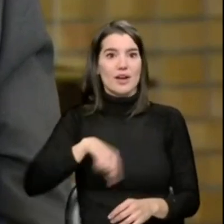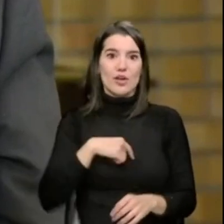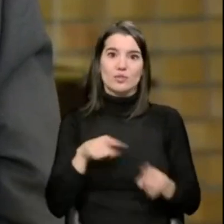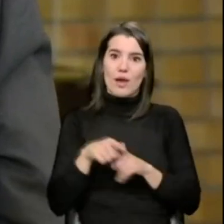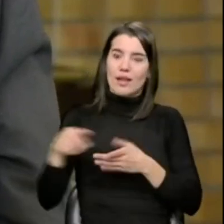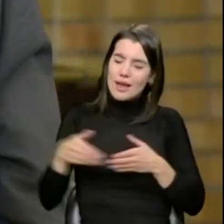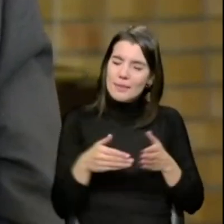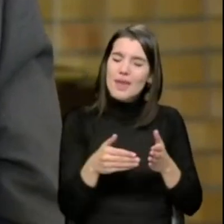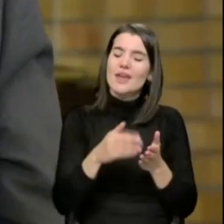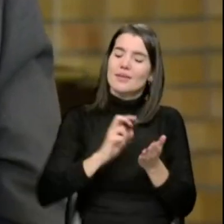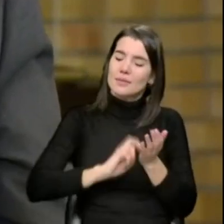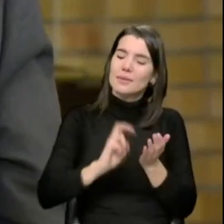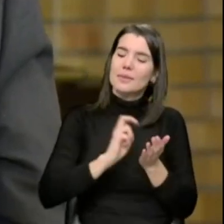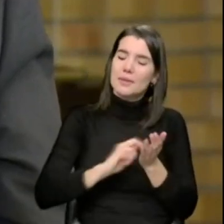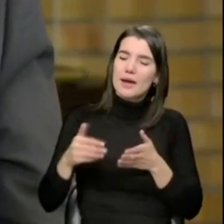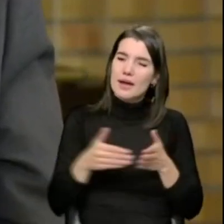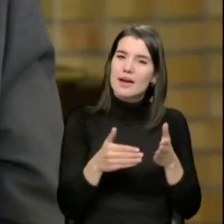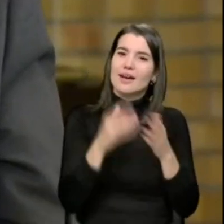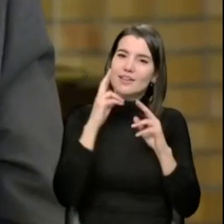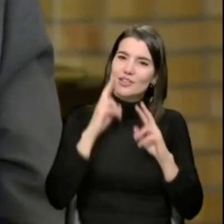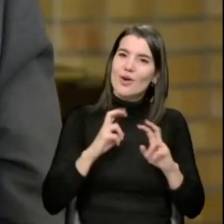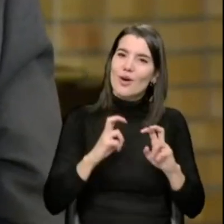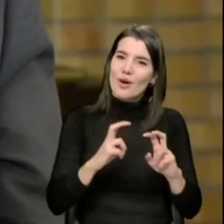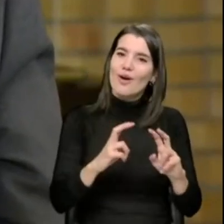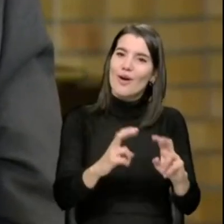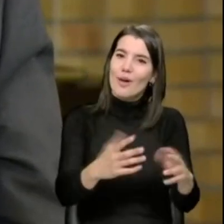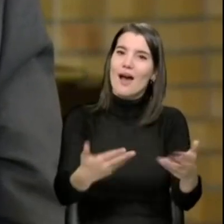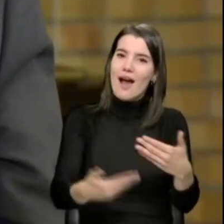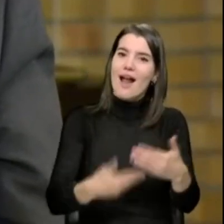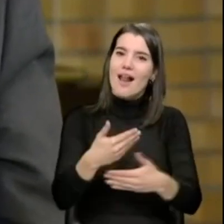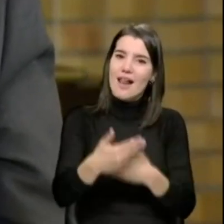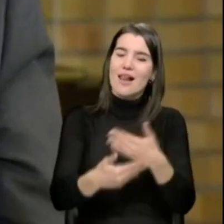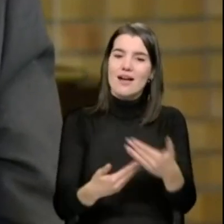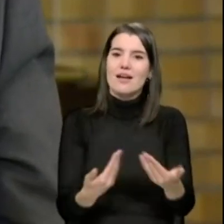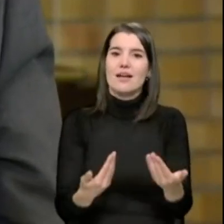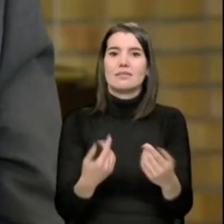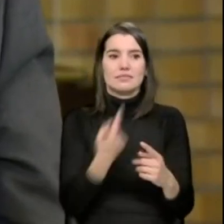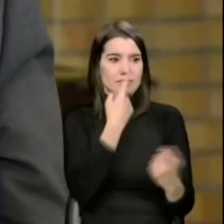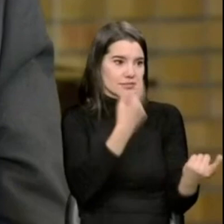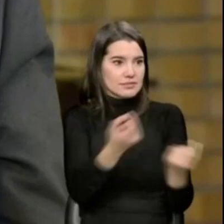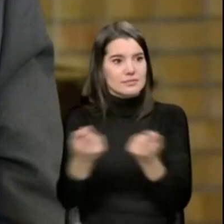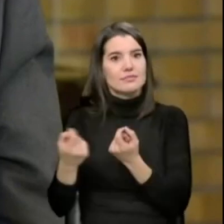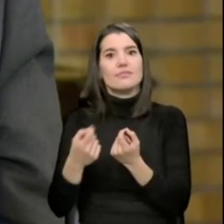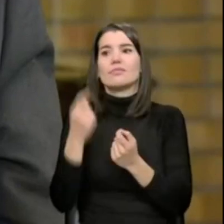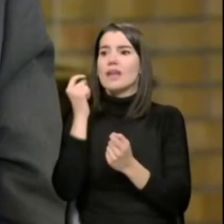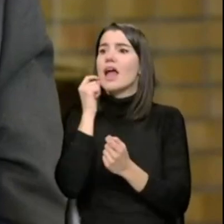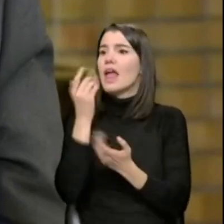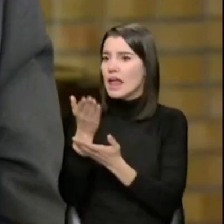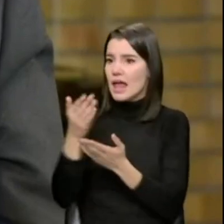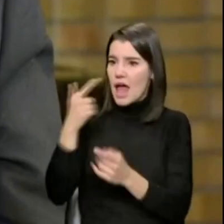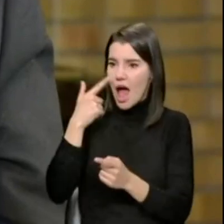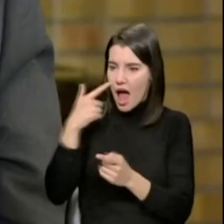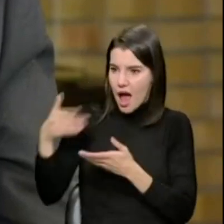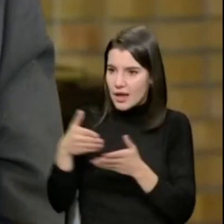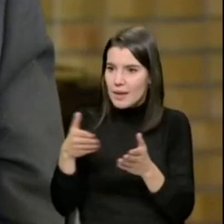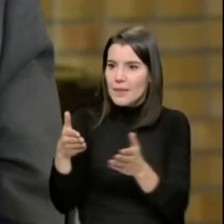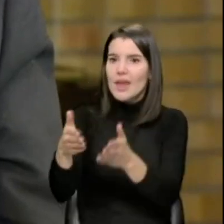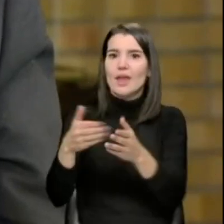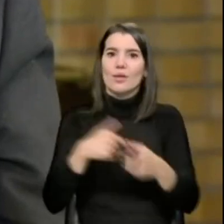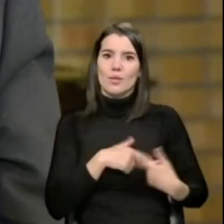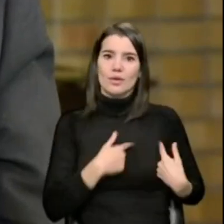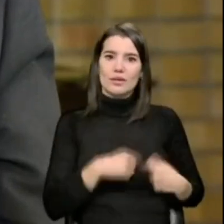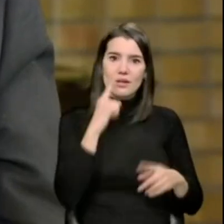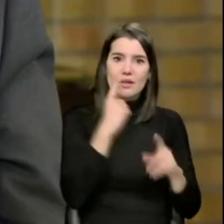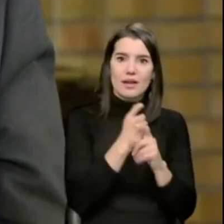isso também é comum a todos nós. Portanto, há aqui vários fatores comuns de quem está a caminho, de quem tem as mesmas exigências do coração, a